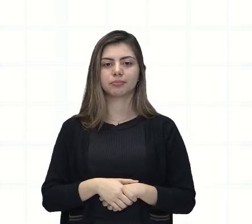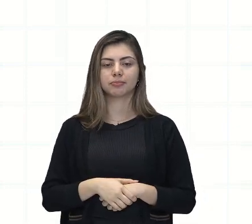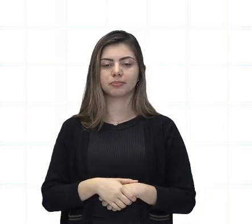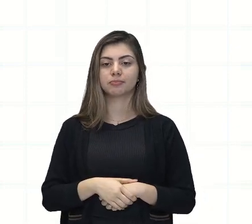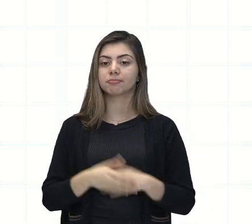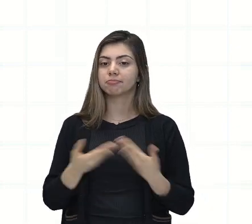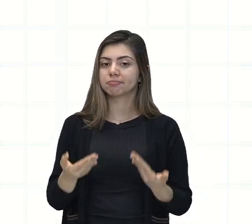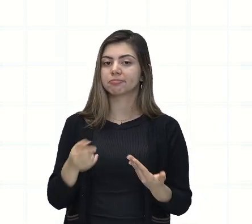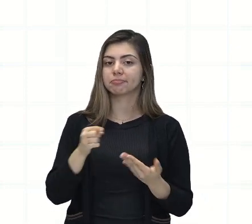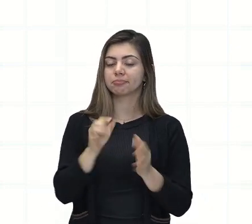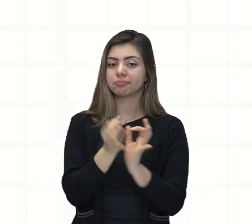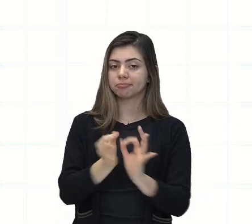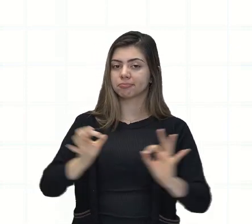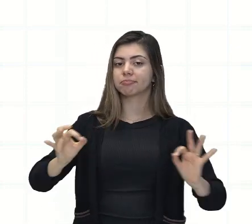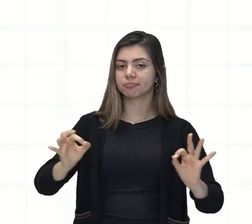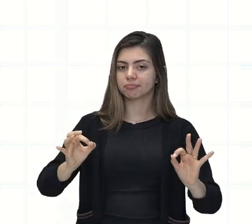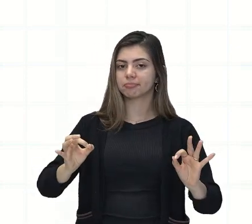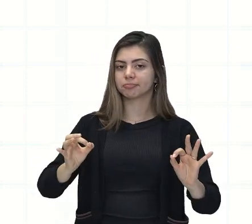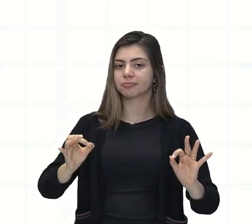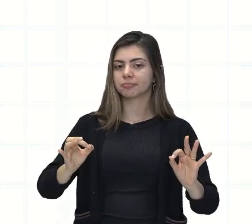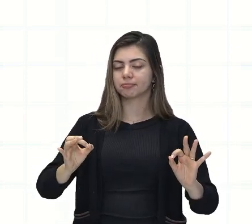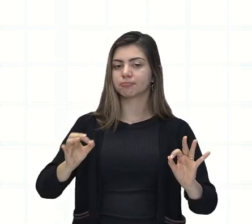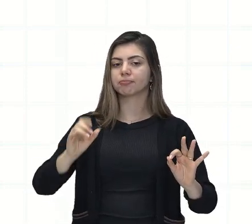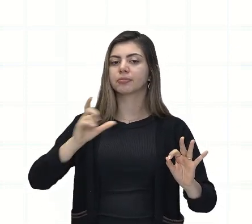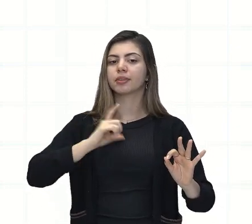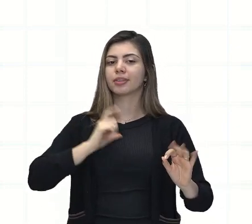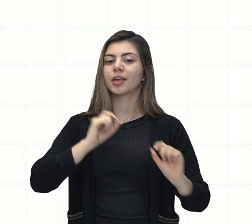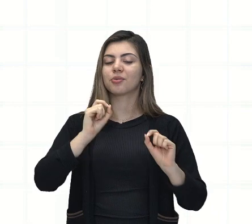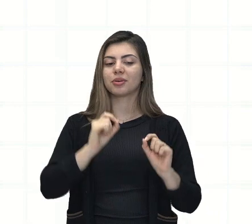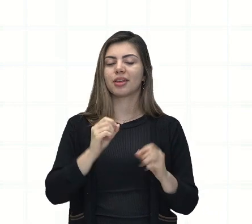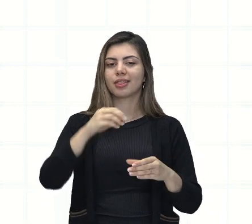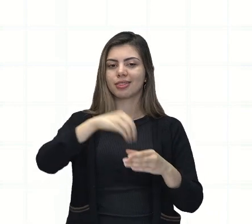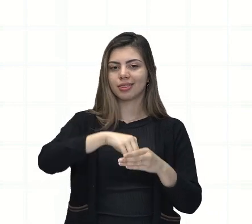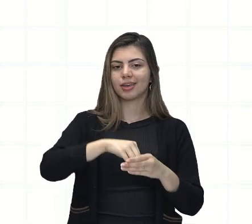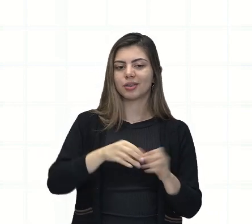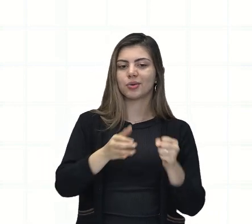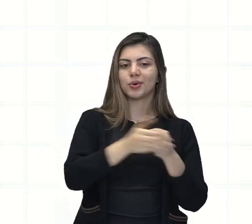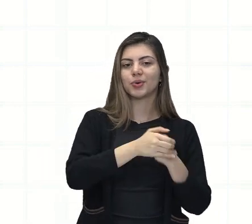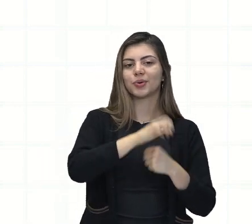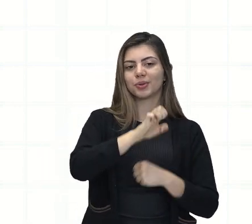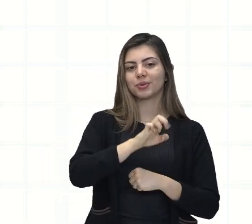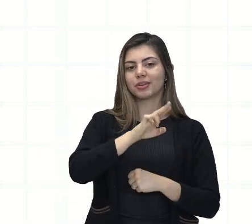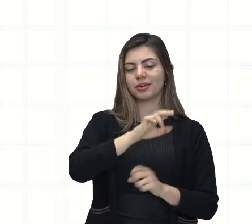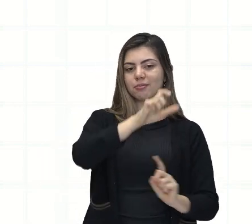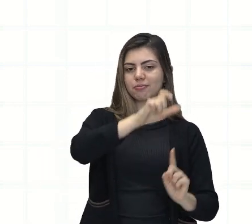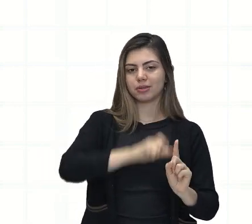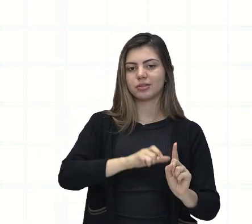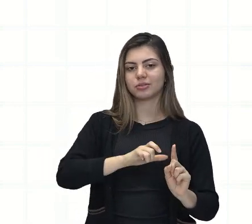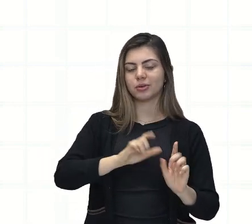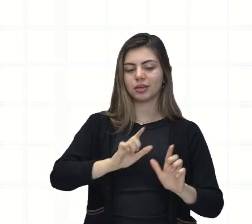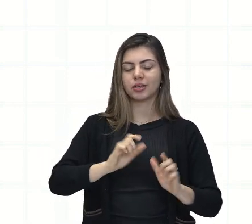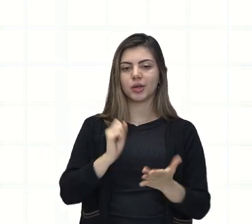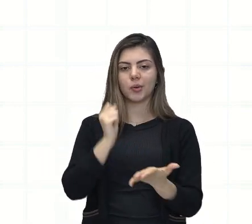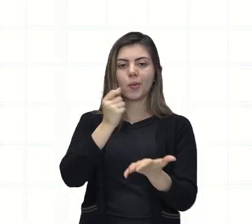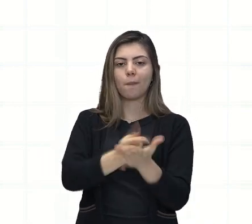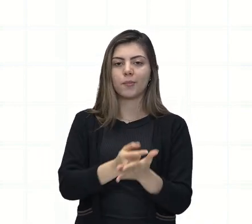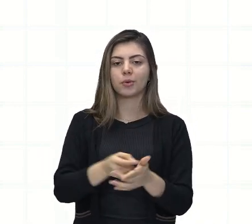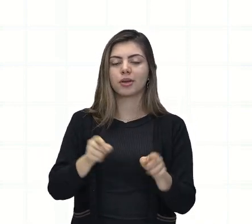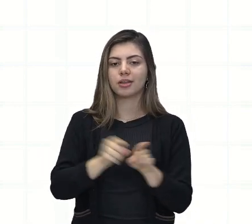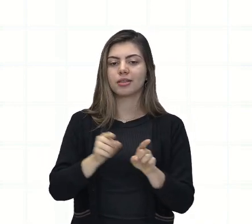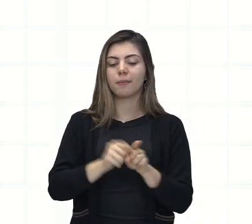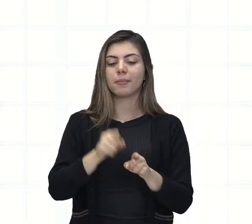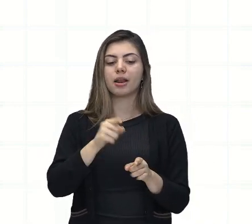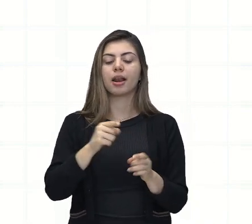nessa frase, olha lá, tenho eu fazendo a ação de comprar e a quantidade que